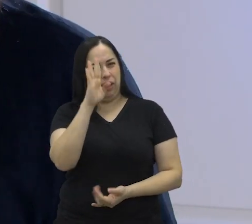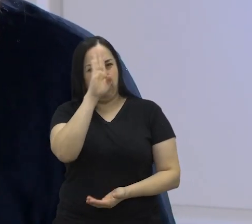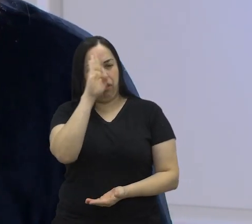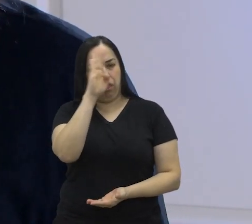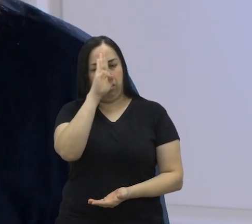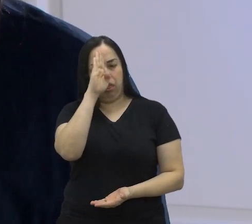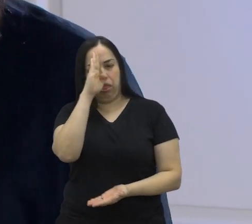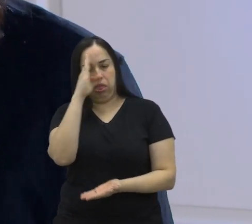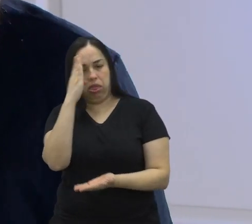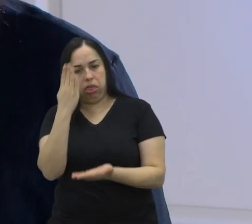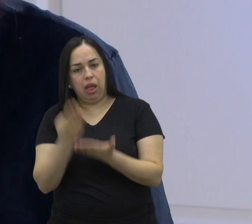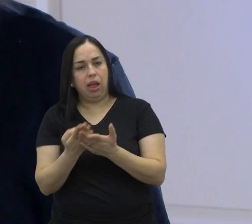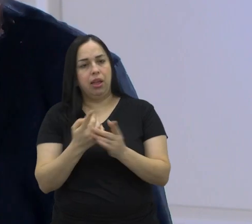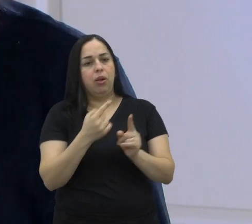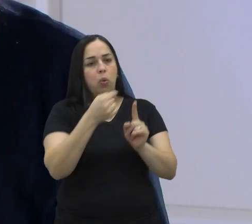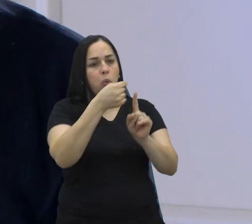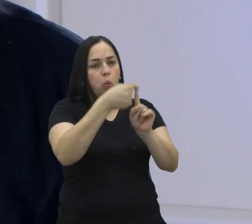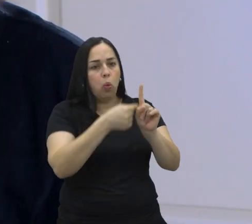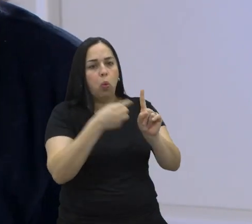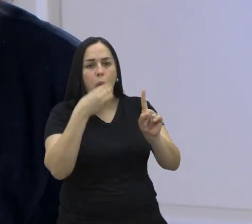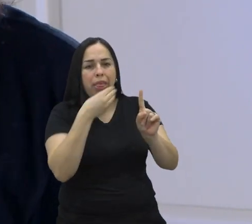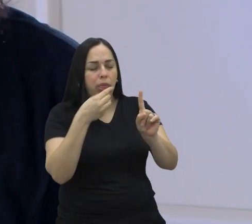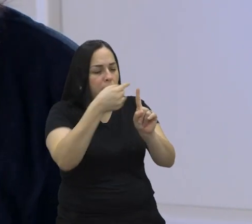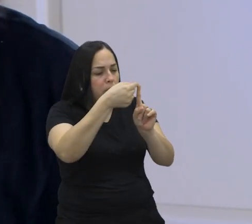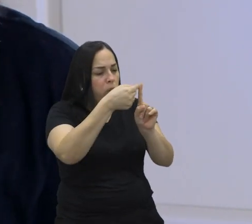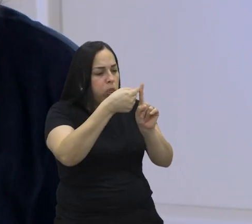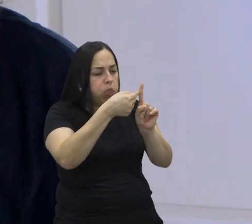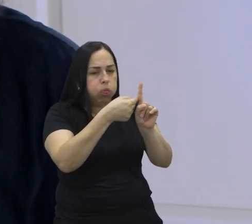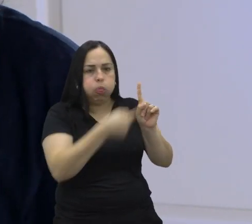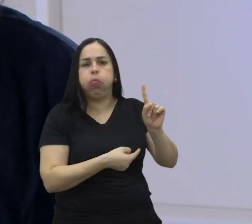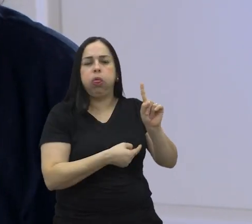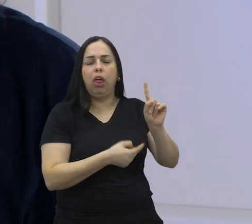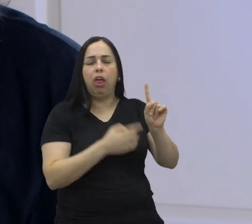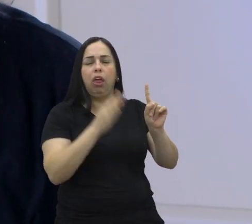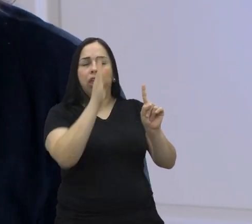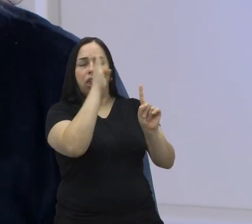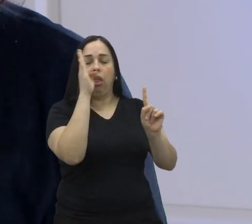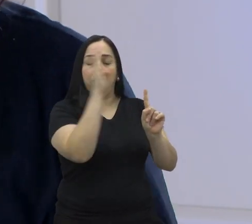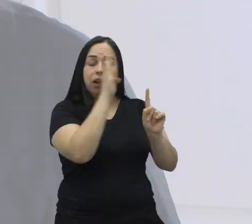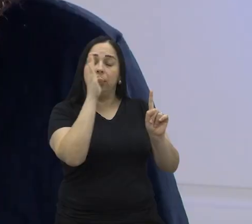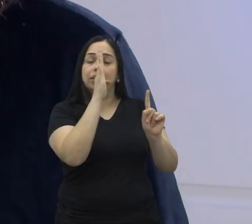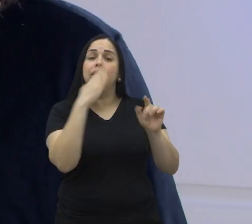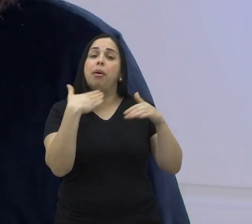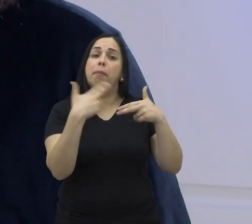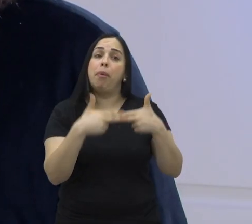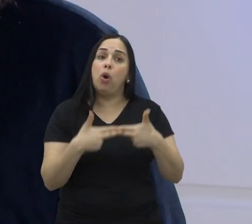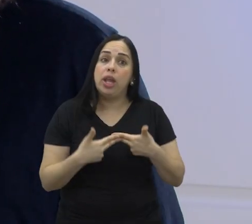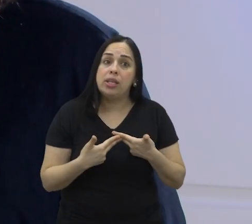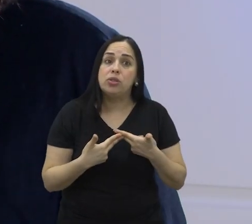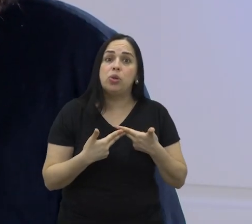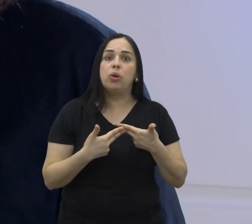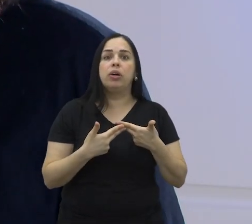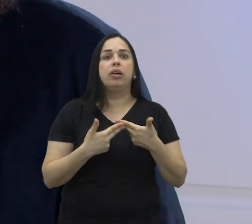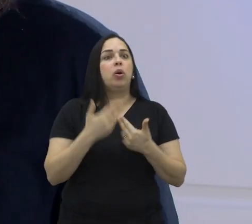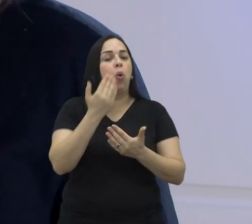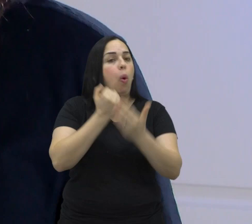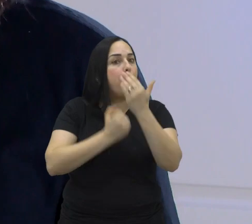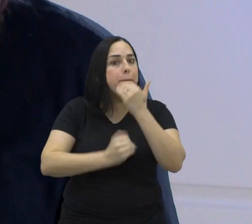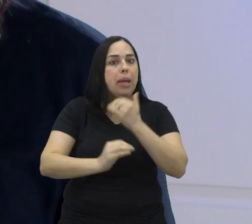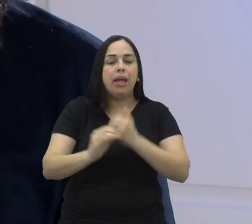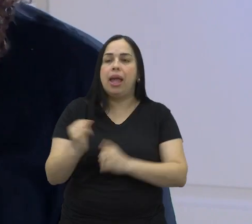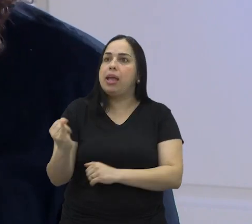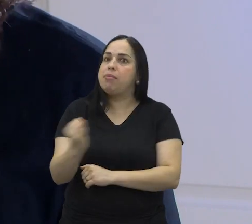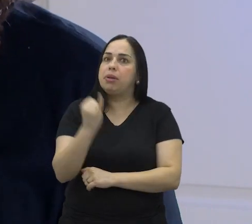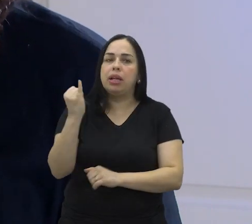eu sinto quando a minha glicemia ela tá ficando bem baixa. Ela começa a cair, eu começo a sentir esses sintomas. Então, é meio que